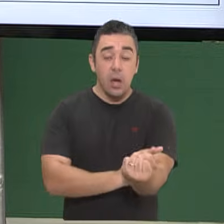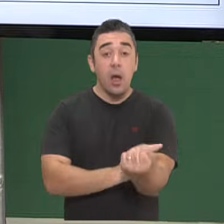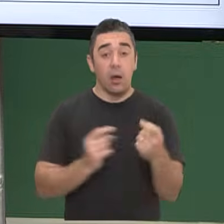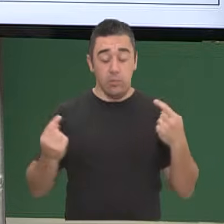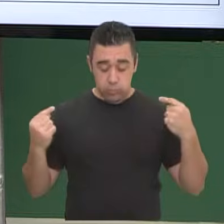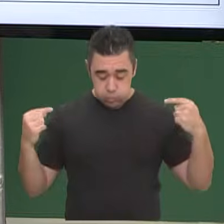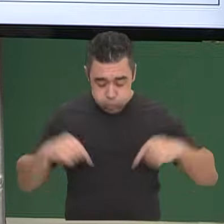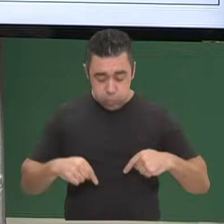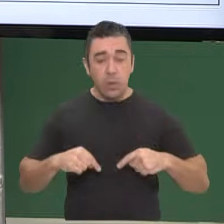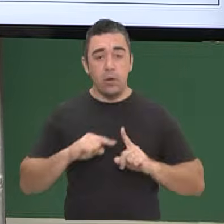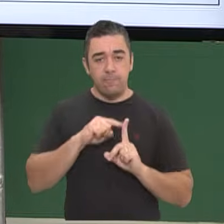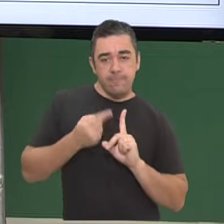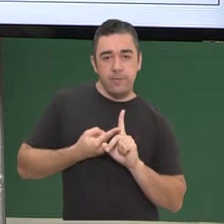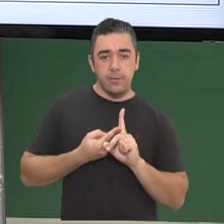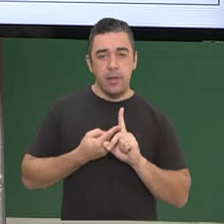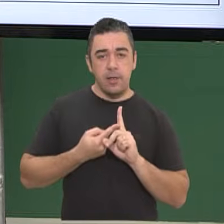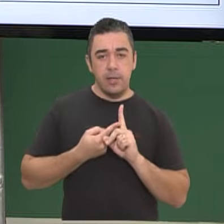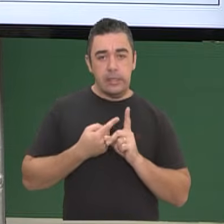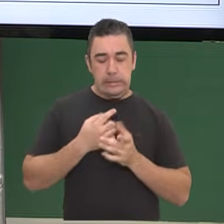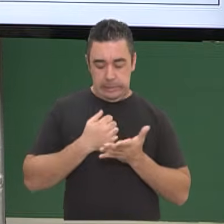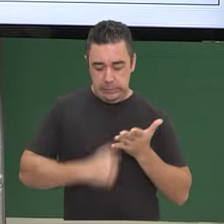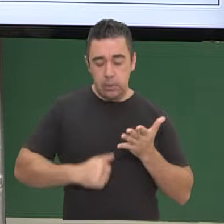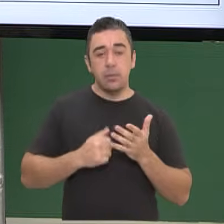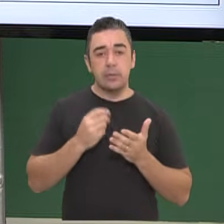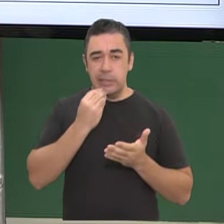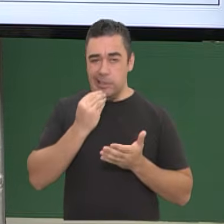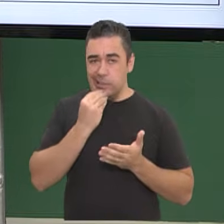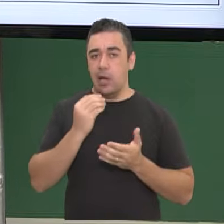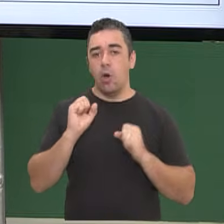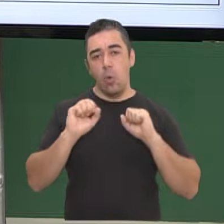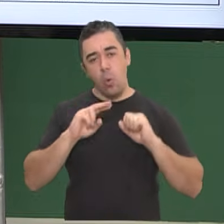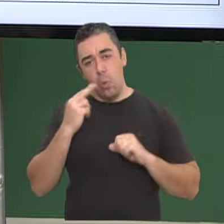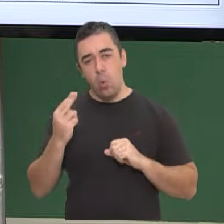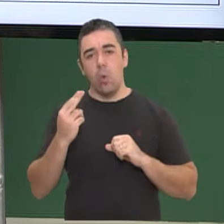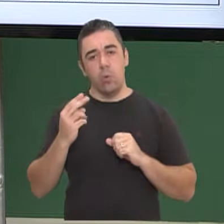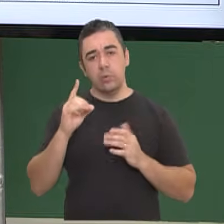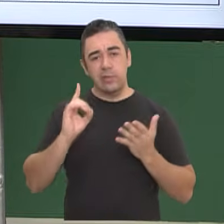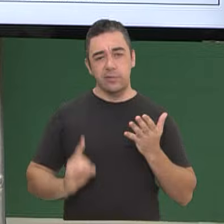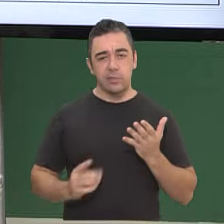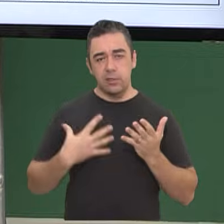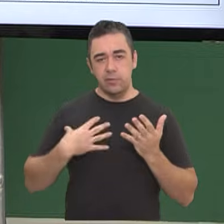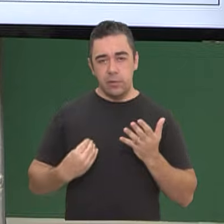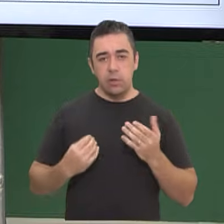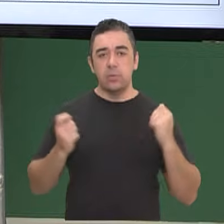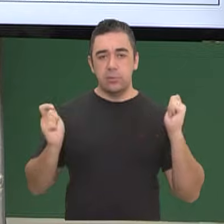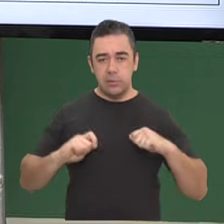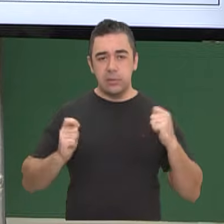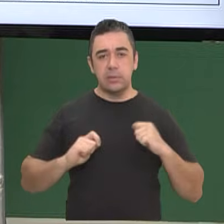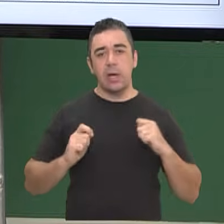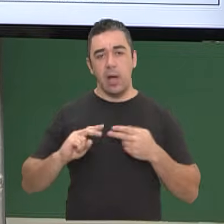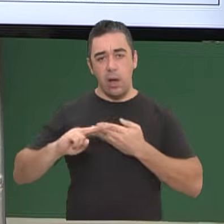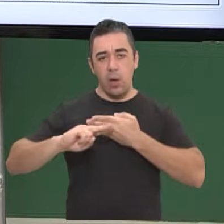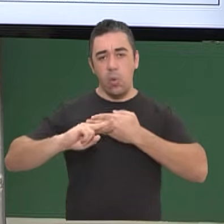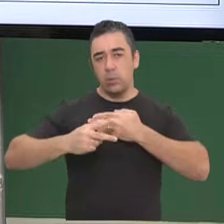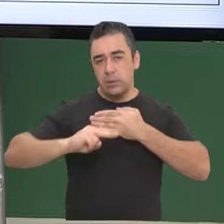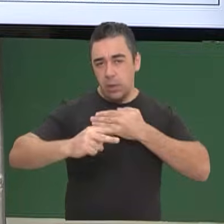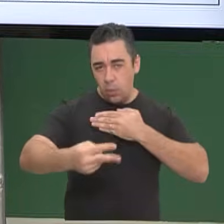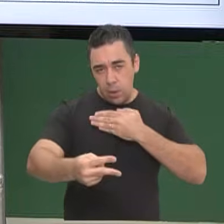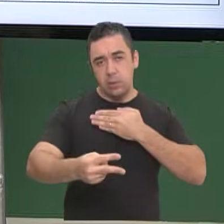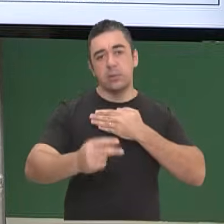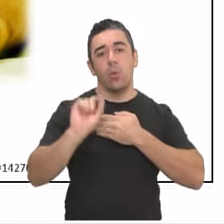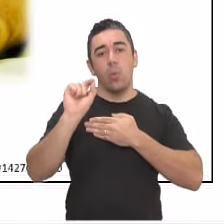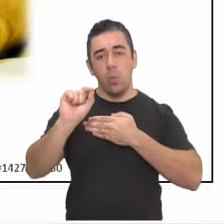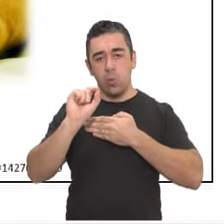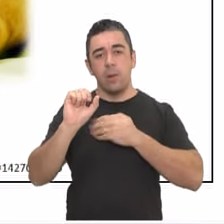feto e pode ter consequências sérias para a criança, tá? Quais consequências podem ser essas? Aqui a gente tem alguns